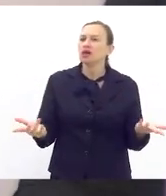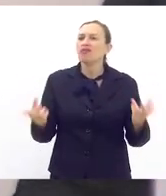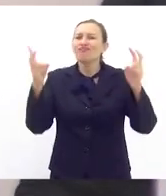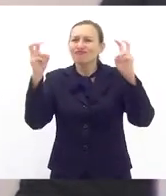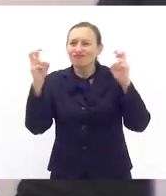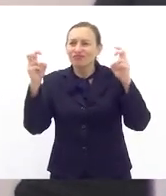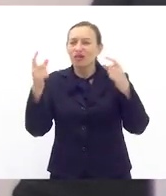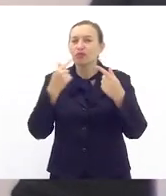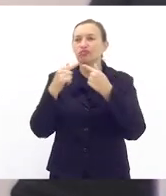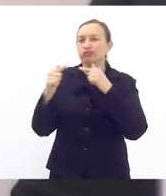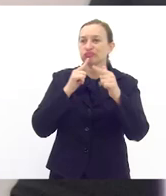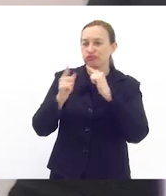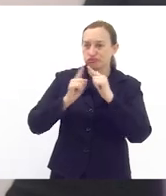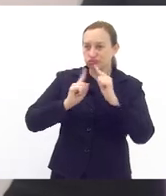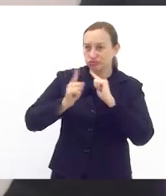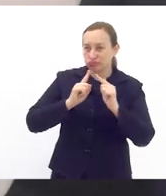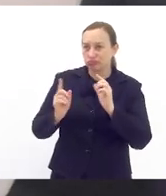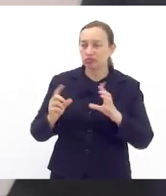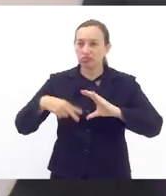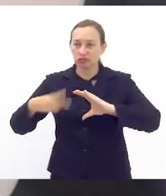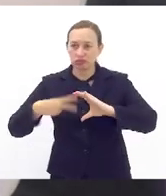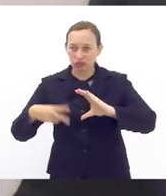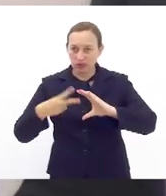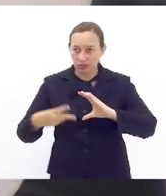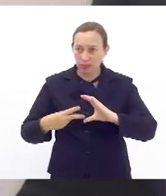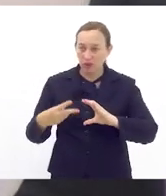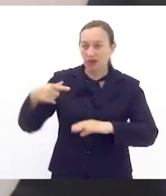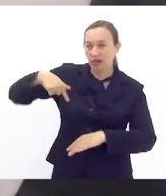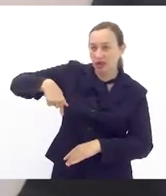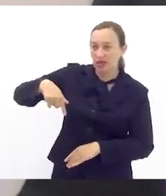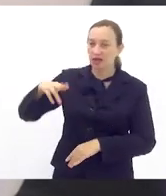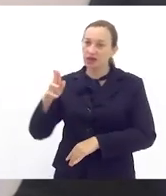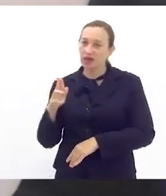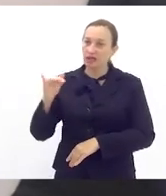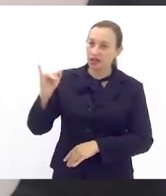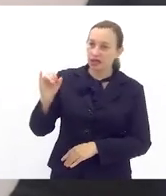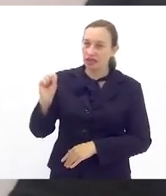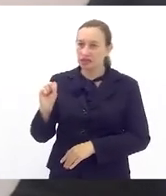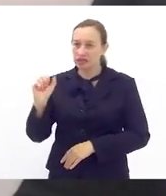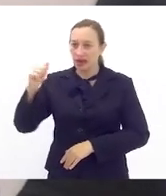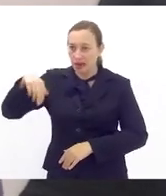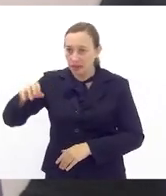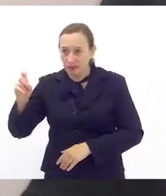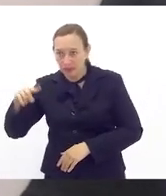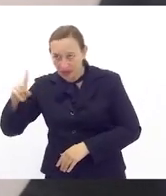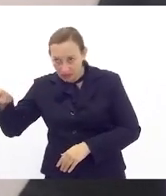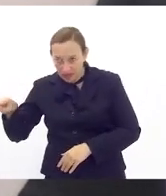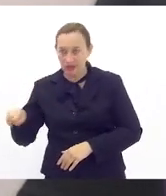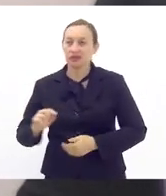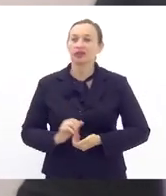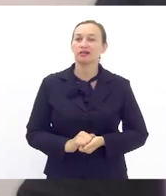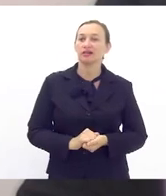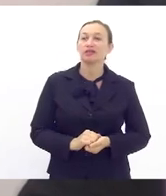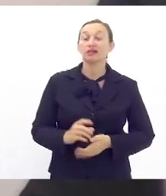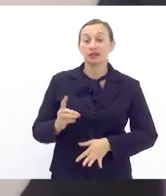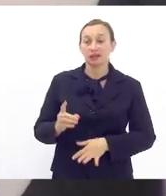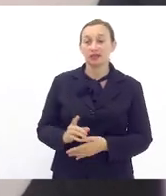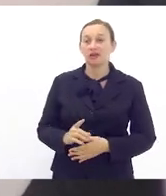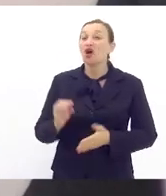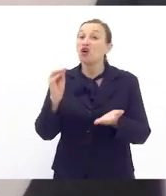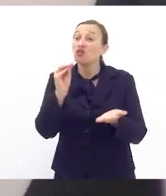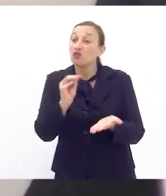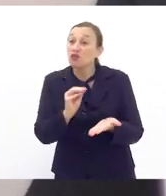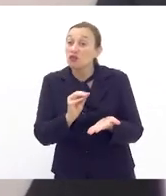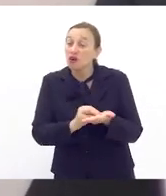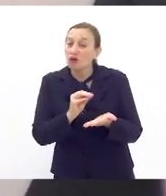temas de debate na sessão das câmara da Câmara Municipal de Quissamã dentre os problemas relatados estão aí vamos lá Deputado Renato Machado falta